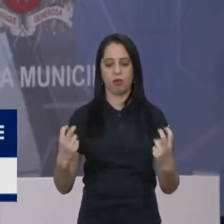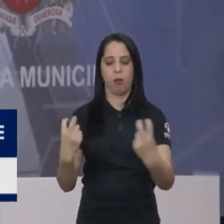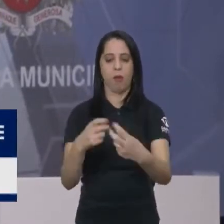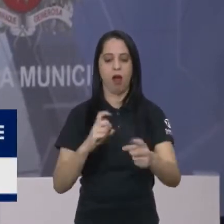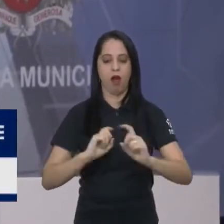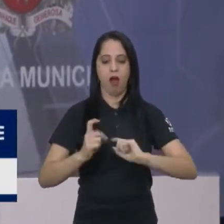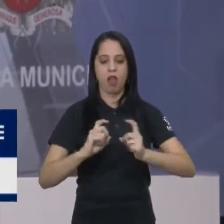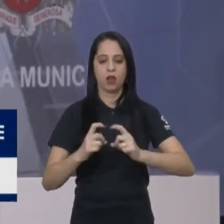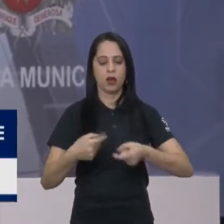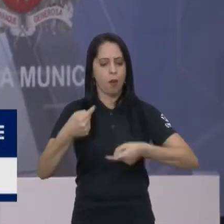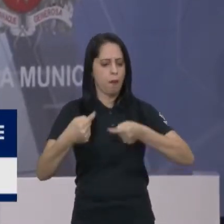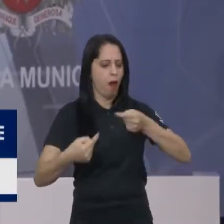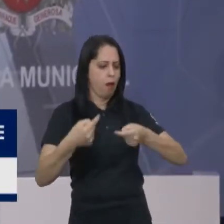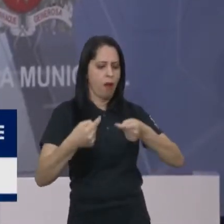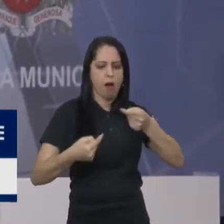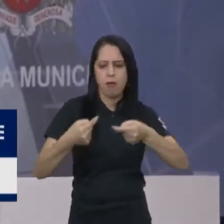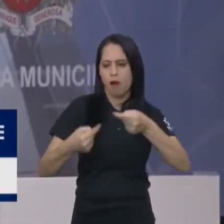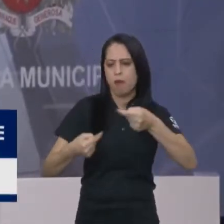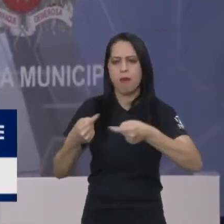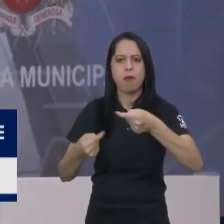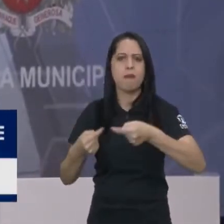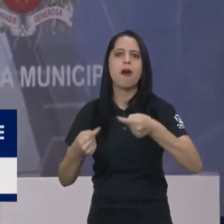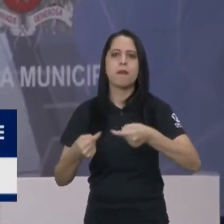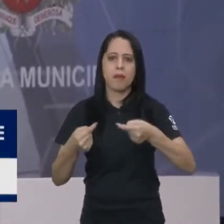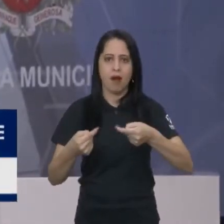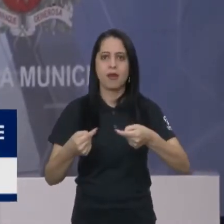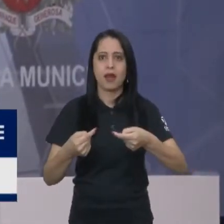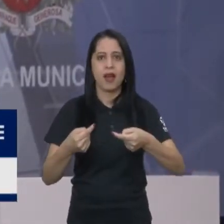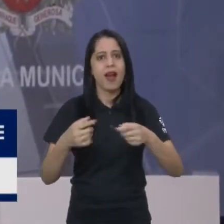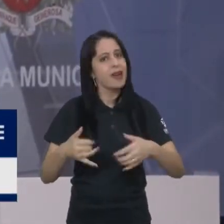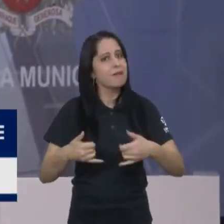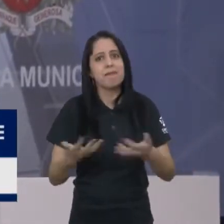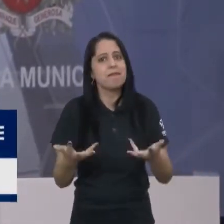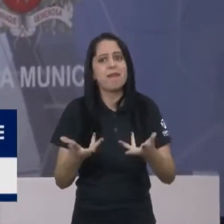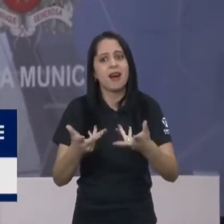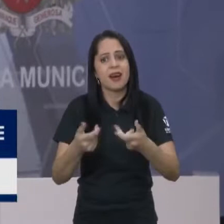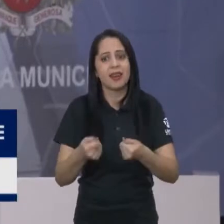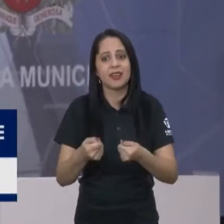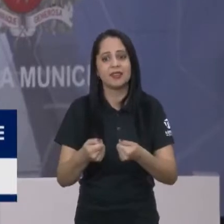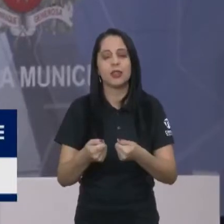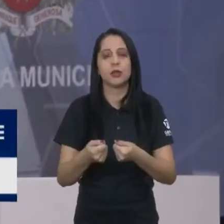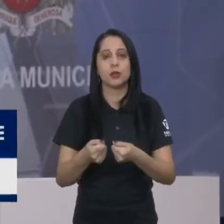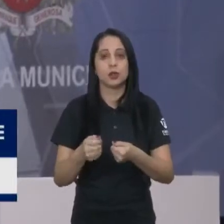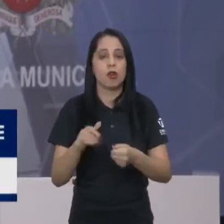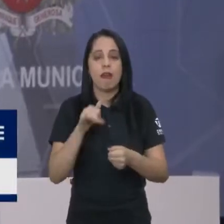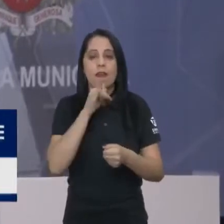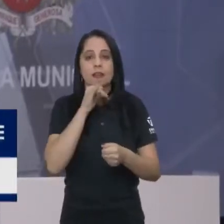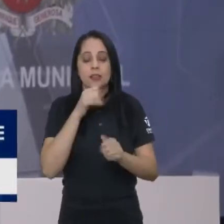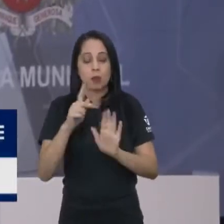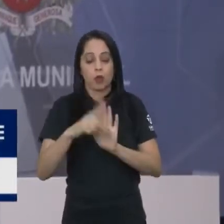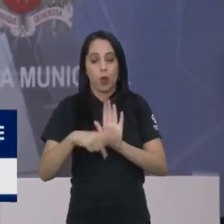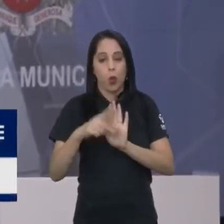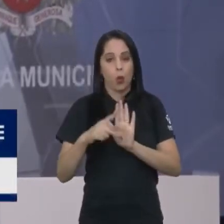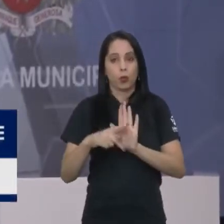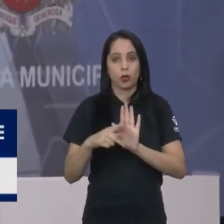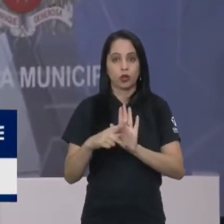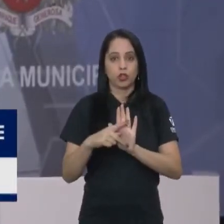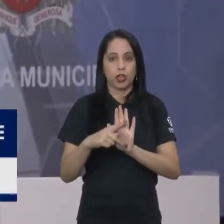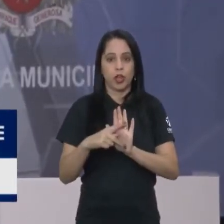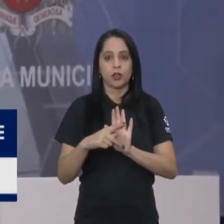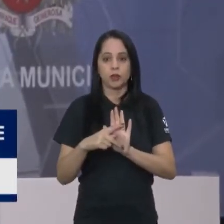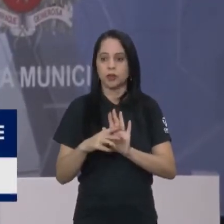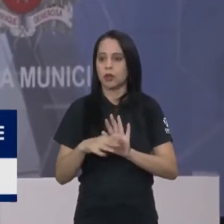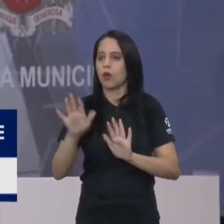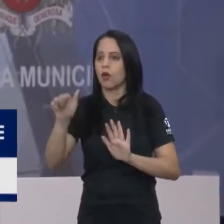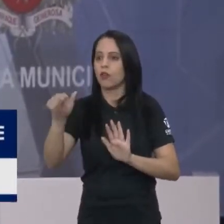equipe ali do jurídico para a gente, segurar que não era fácil, né, toda aquela equipe. Mas quando a gente tinha um grande projeto, era muito gostoso, né? Então vamos lá,